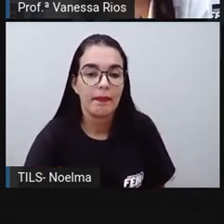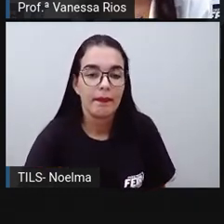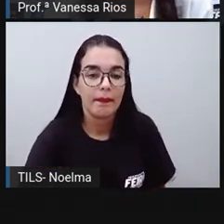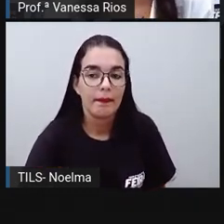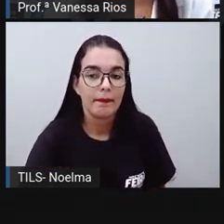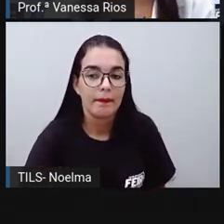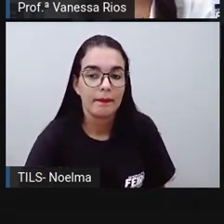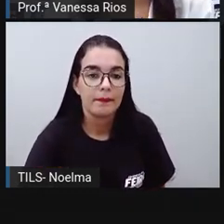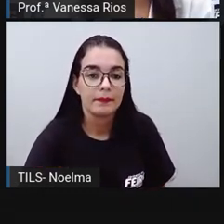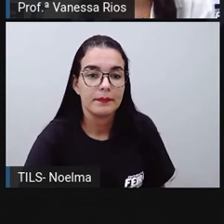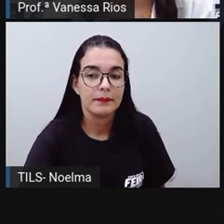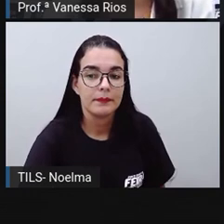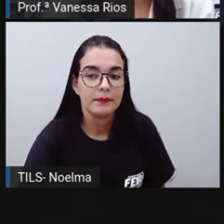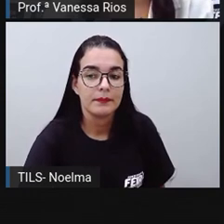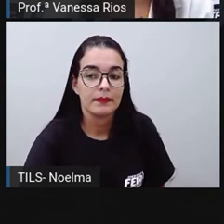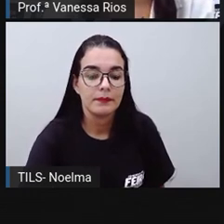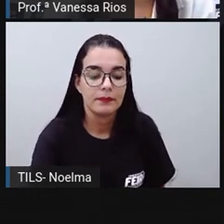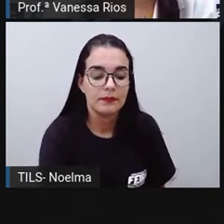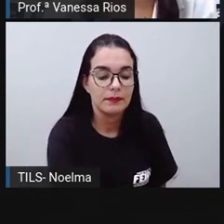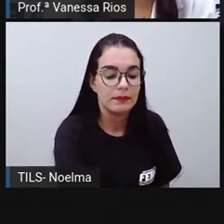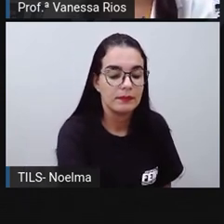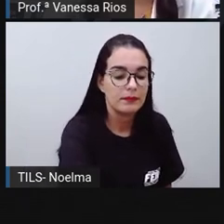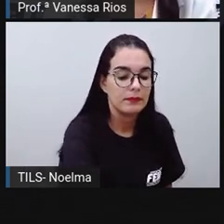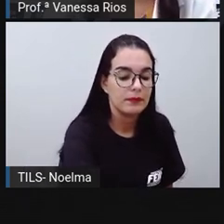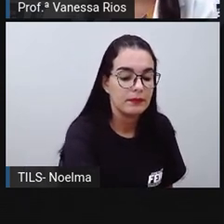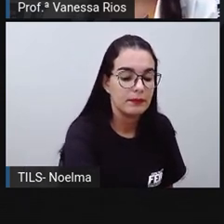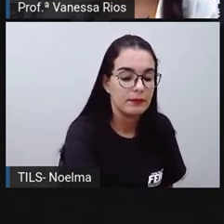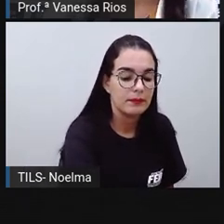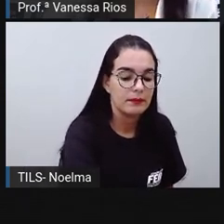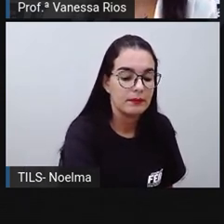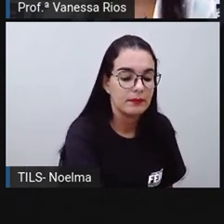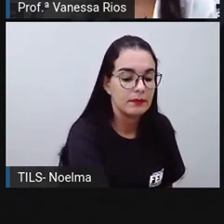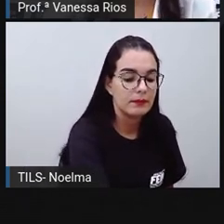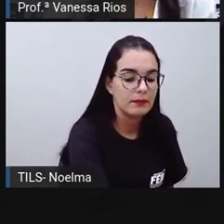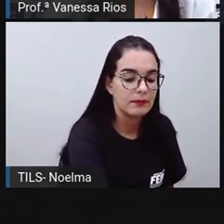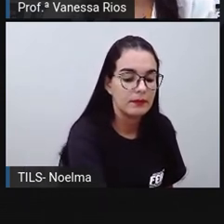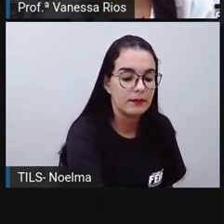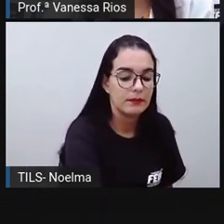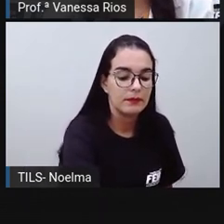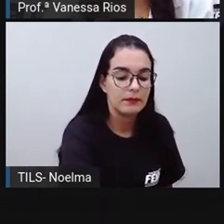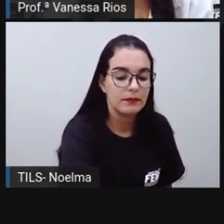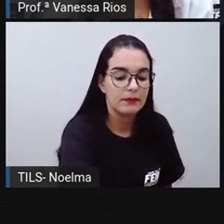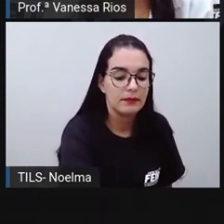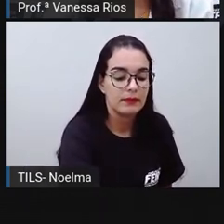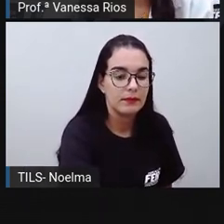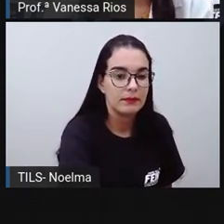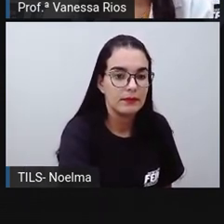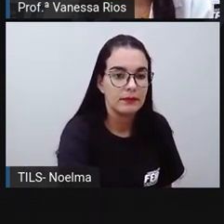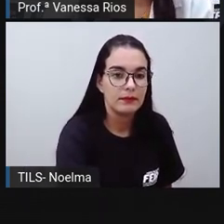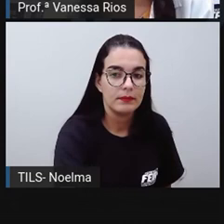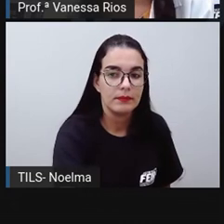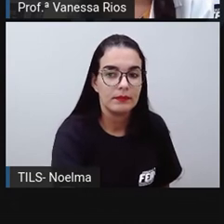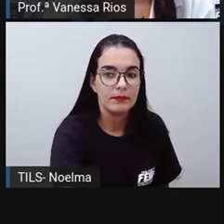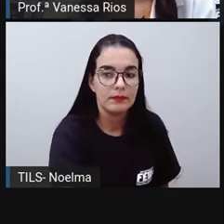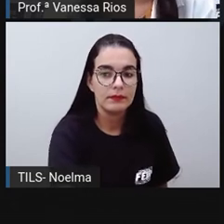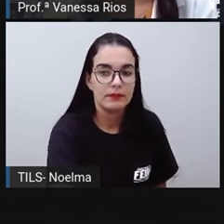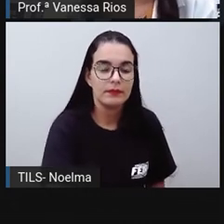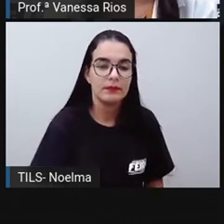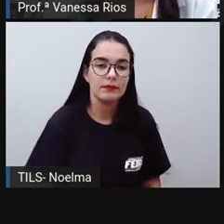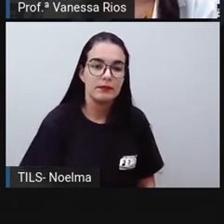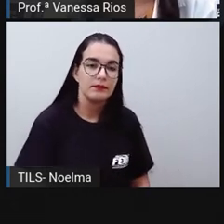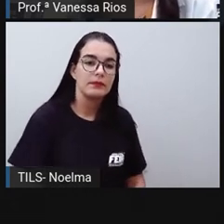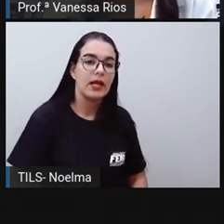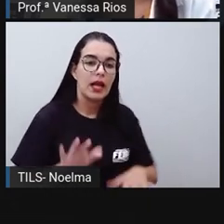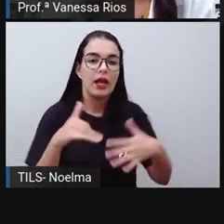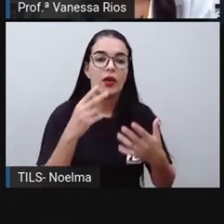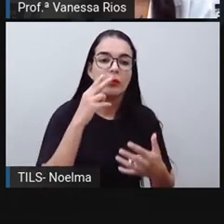difícil. Então, nós tomaremos os algarismos de 153 até que seja possível a divisão. Então,